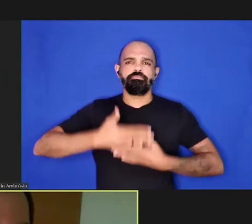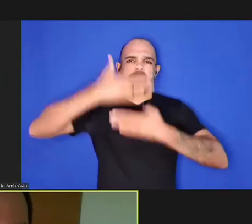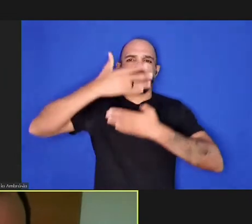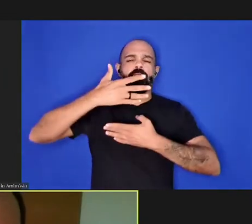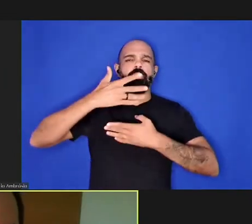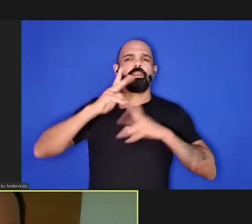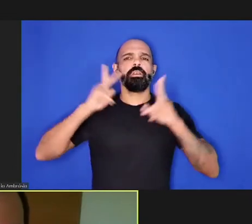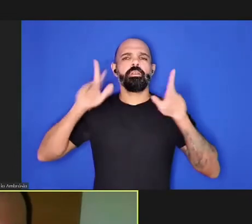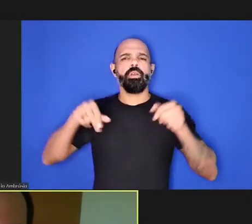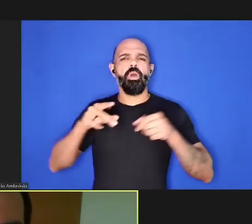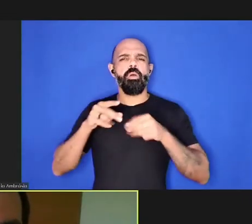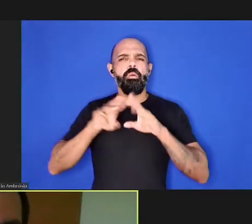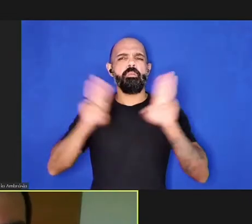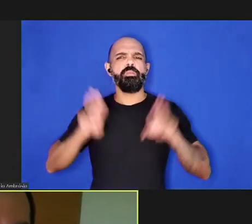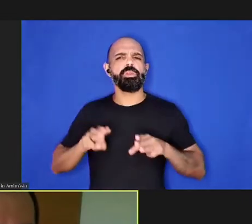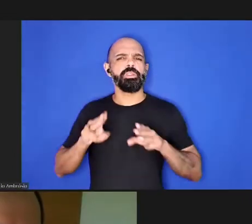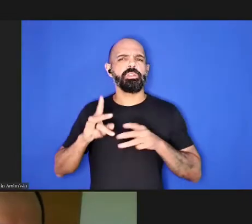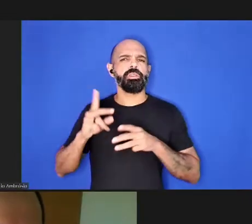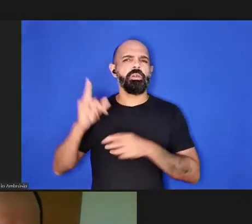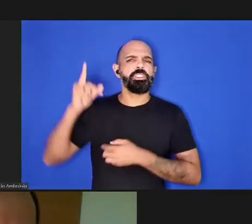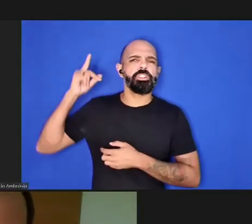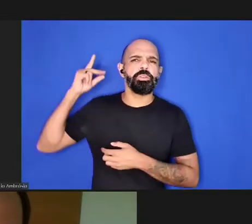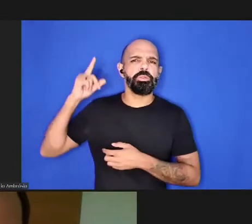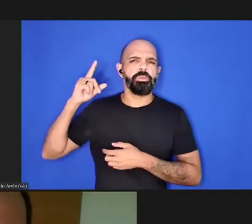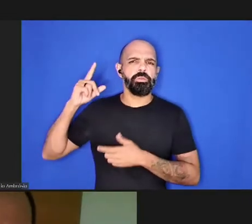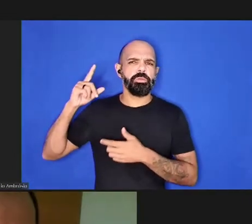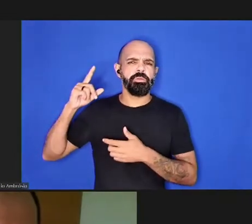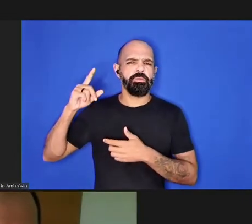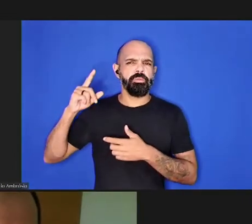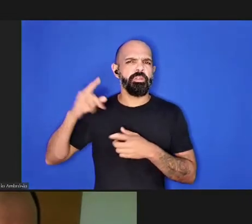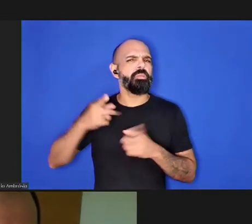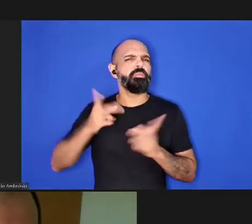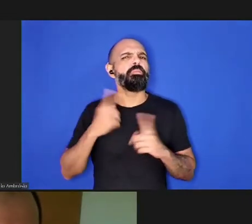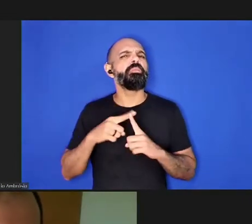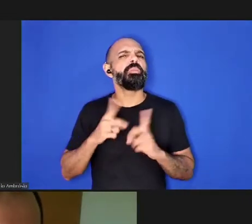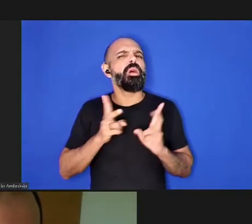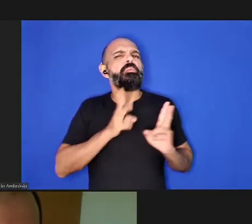essa, por que manter esse tipo de exibição?